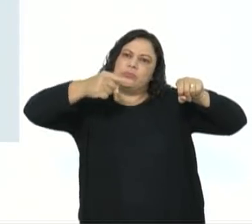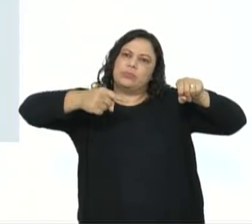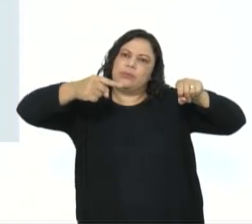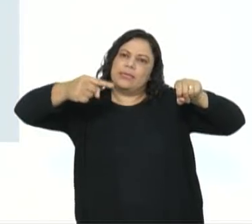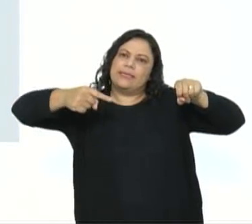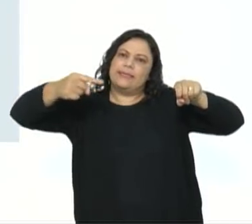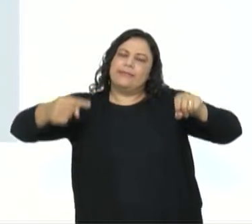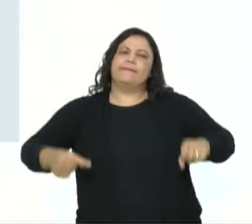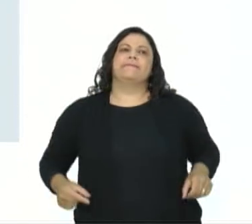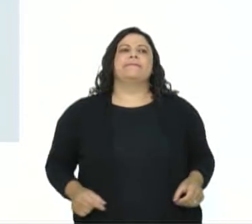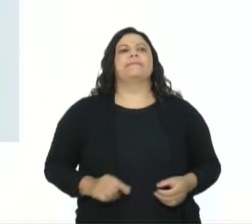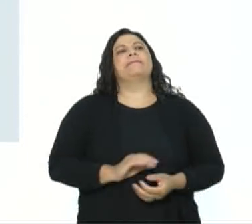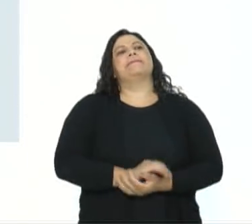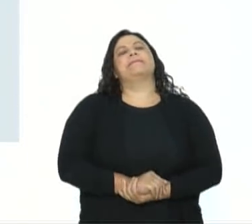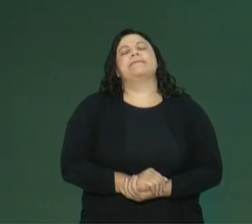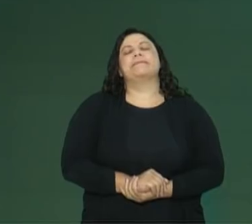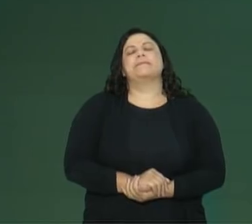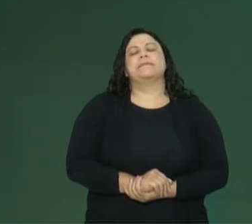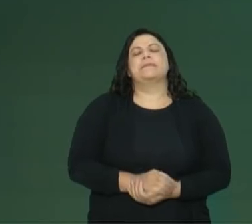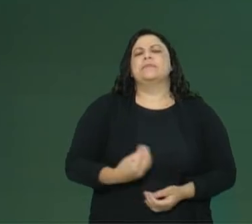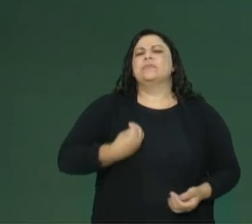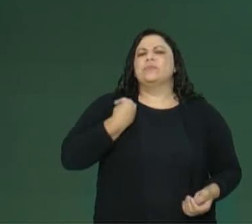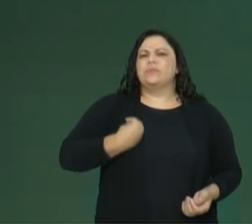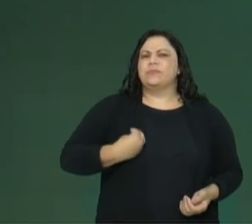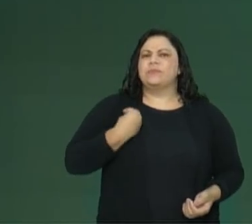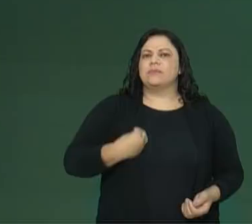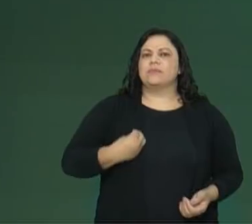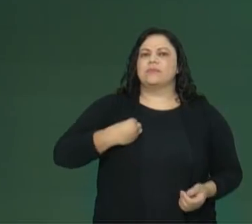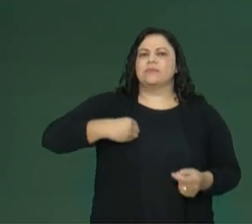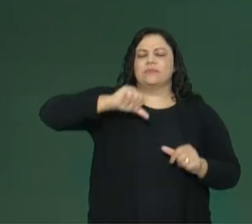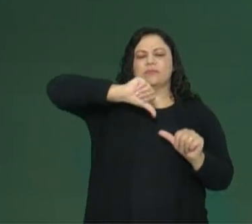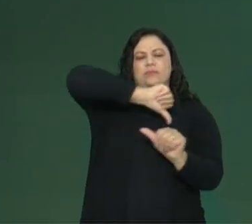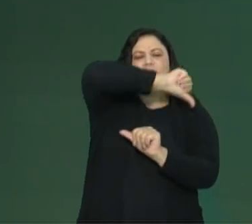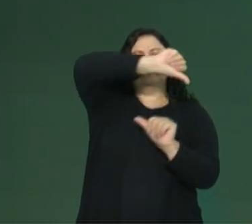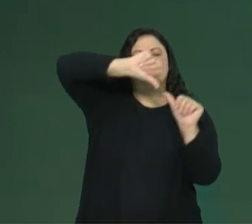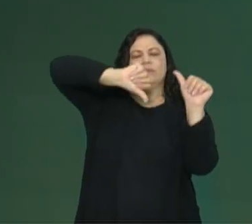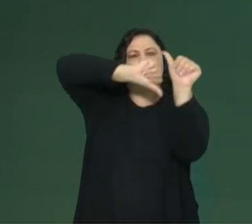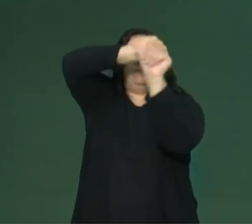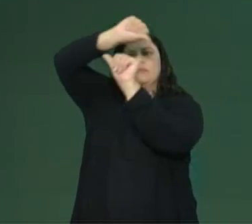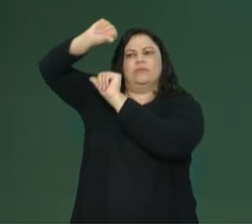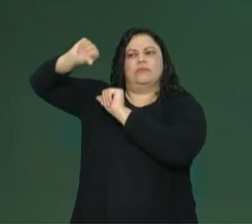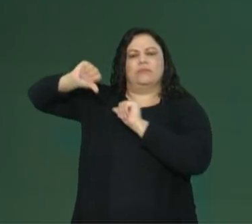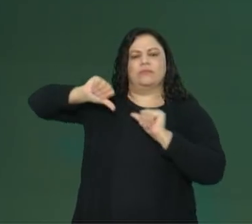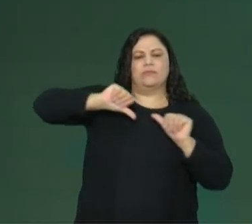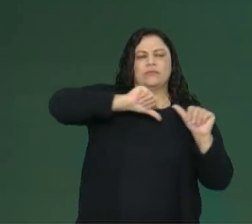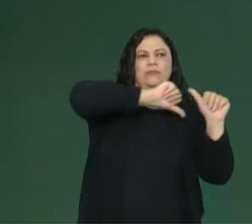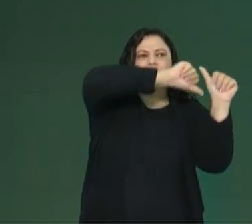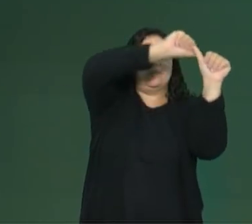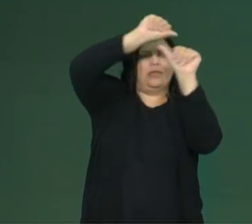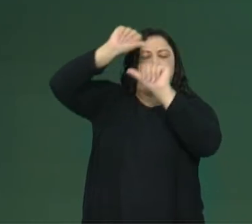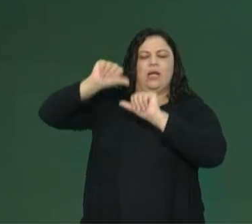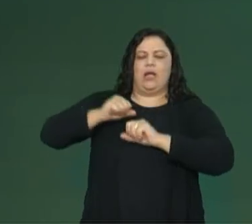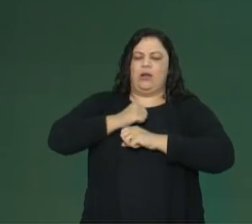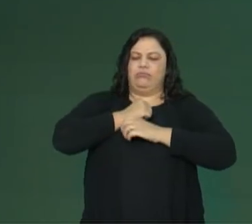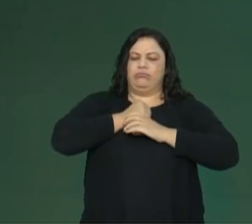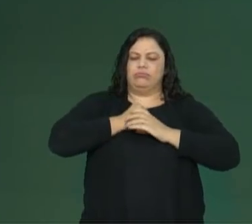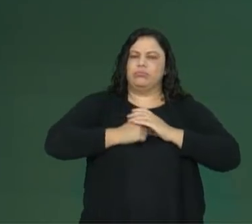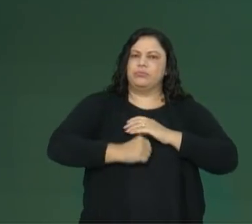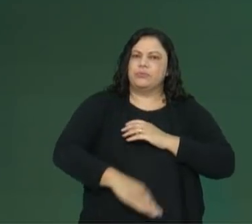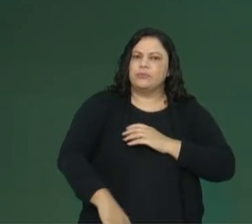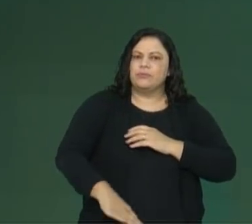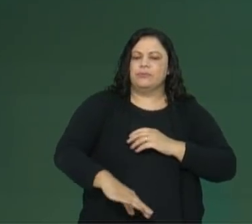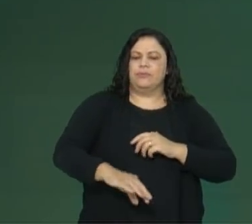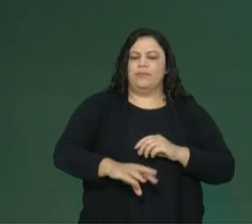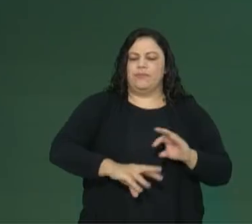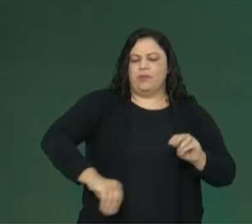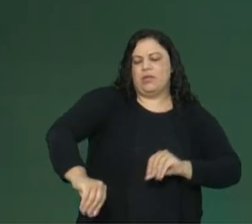O ciclo de vida, como é que funciona? Então, os ovos que estão no ambiente, que saíram nas fezes de alguém, ficam no